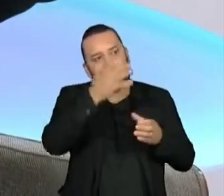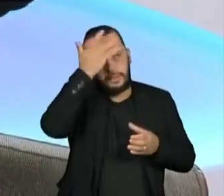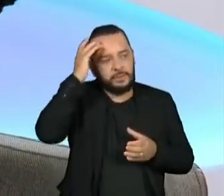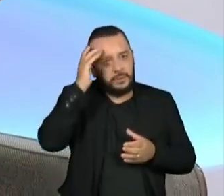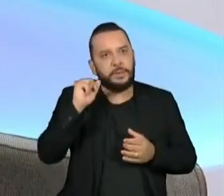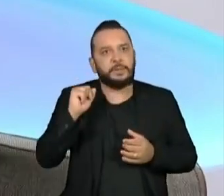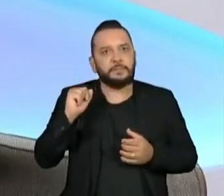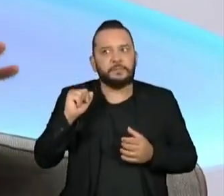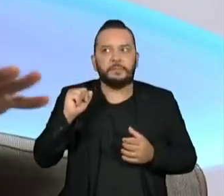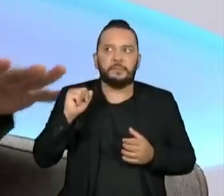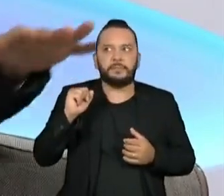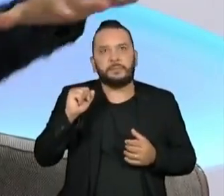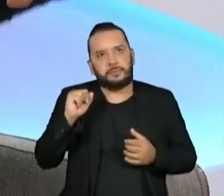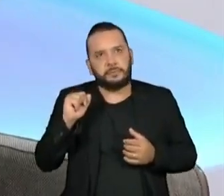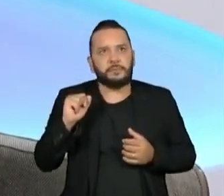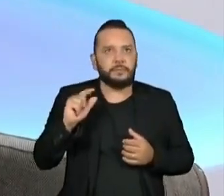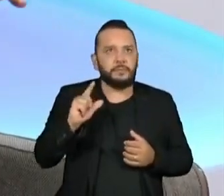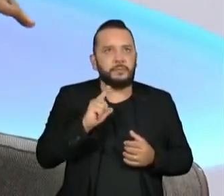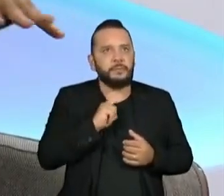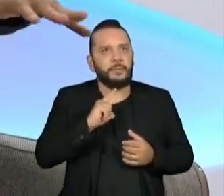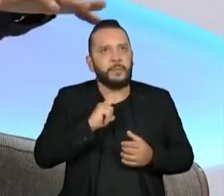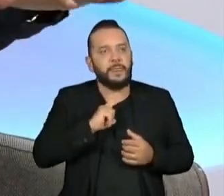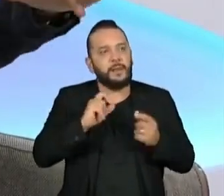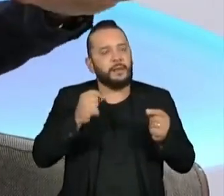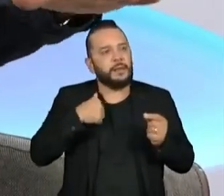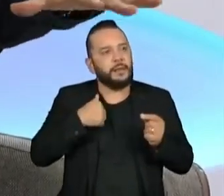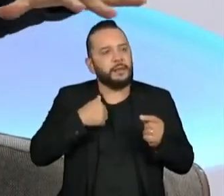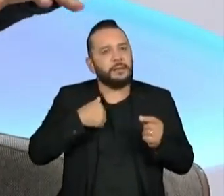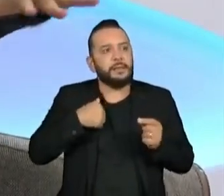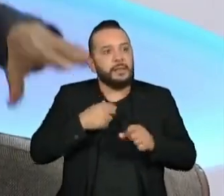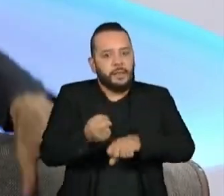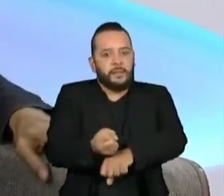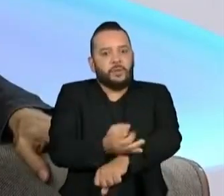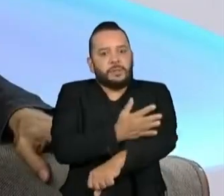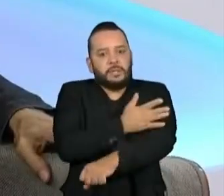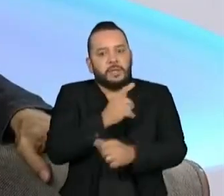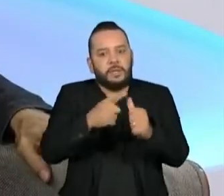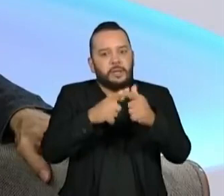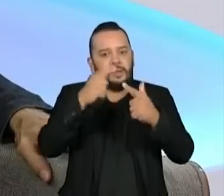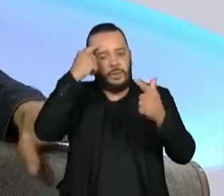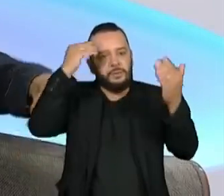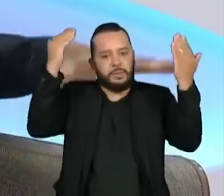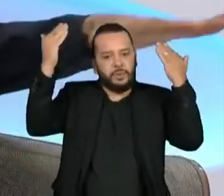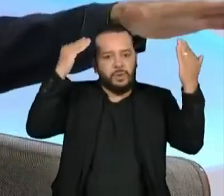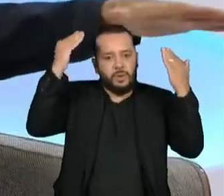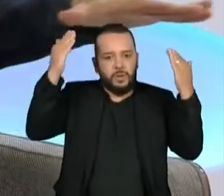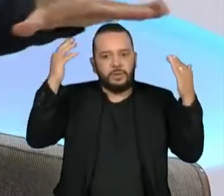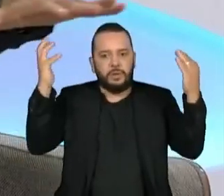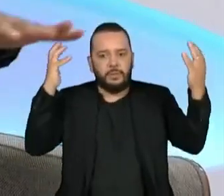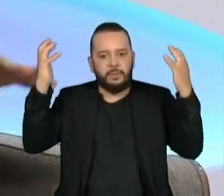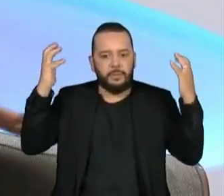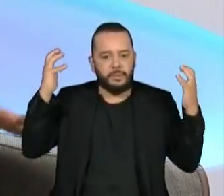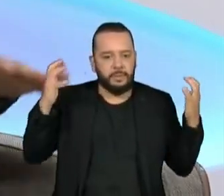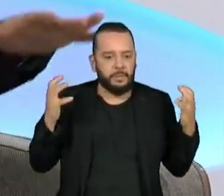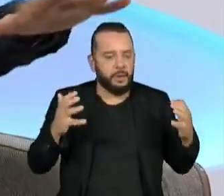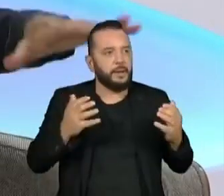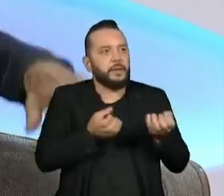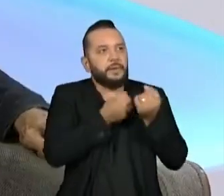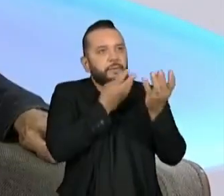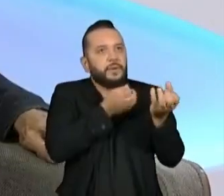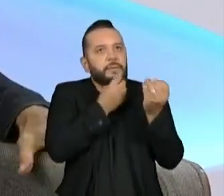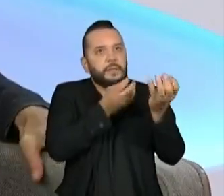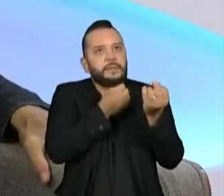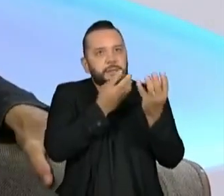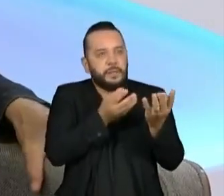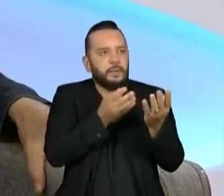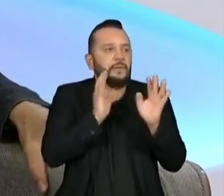tem um organismo mental e emocional e de informação que vai se